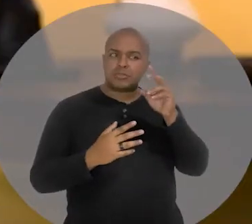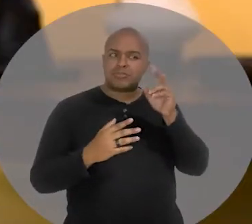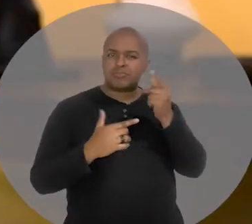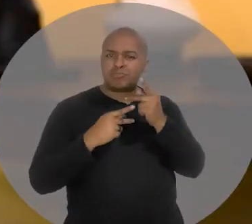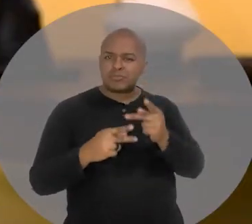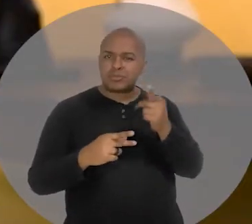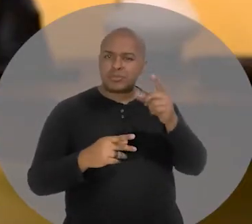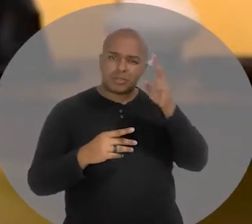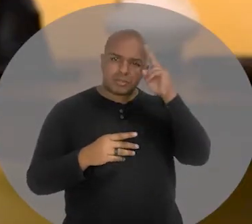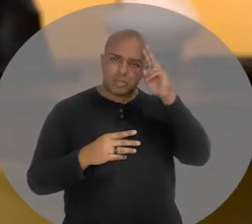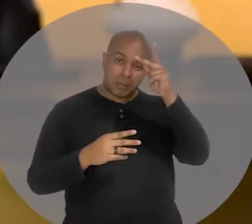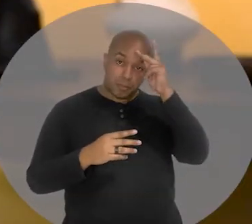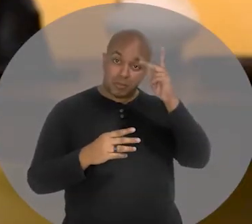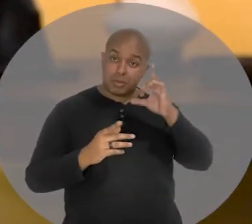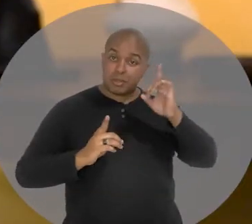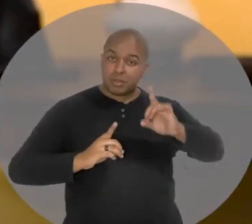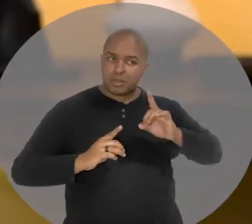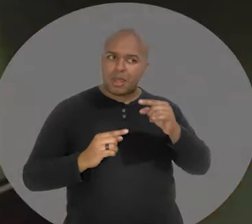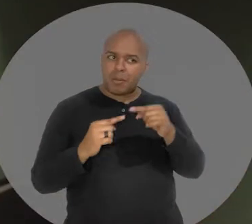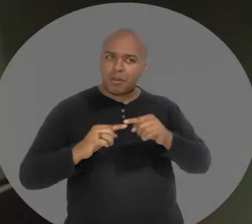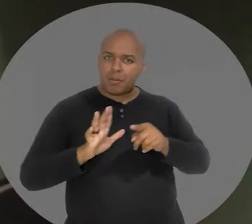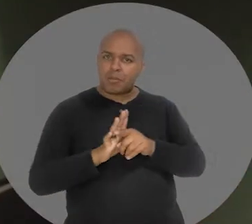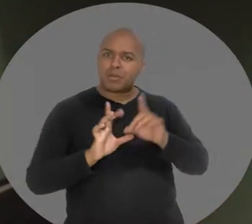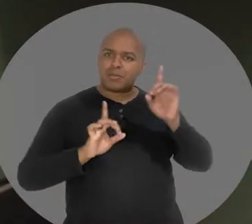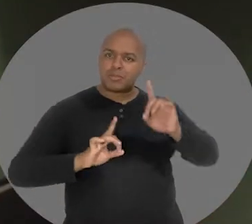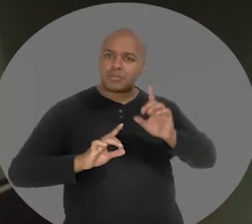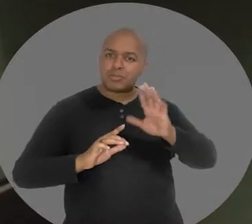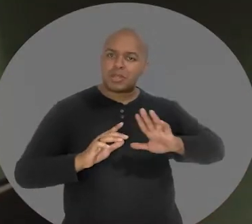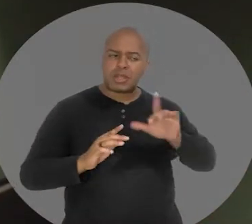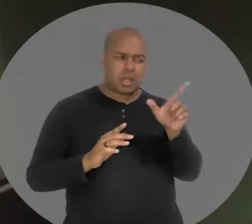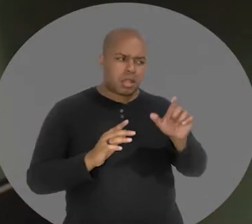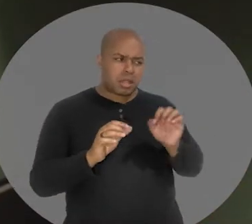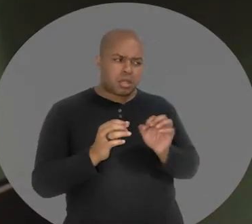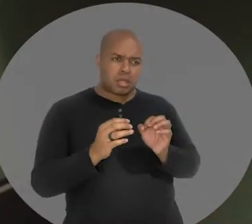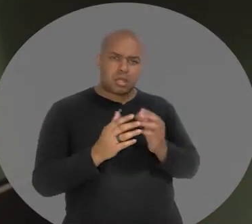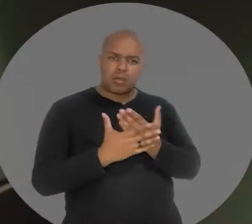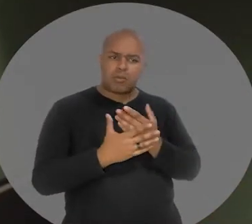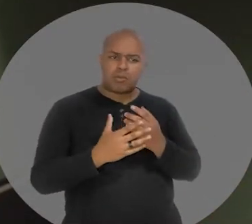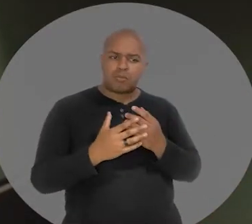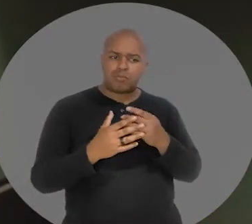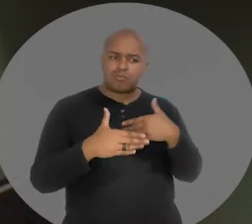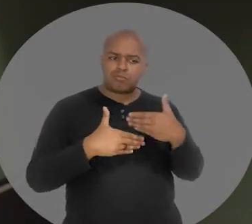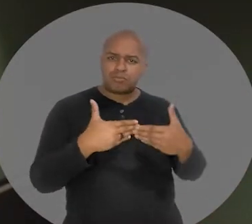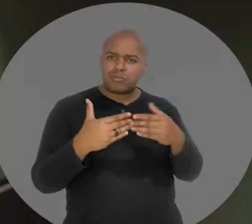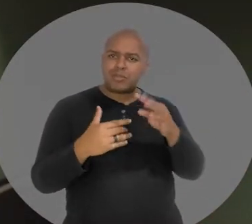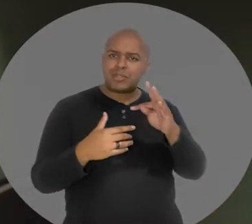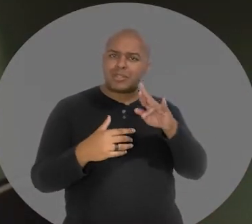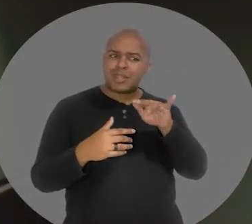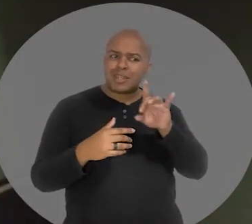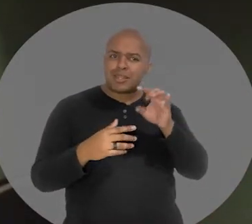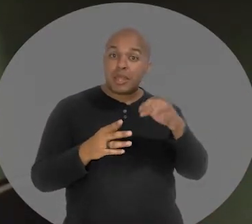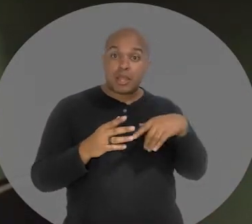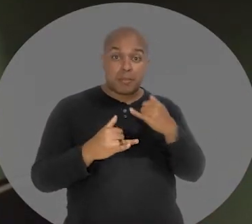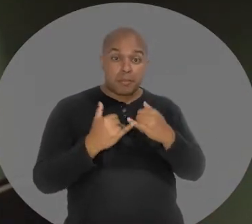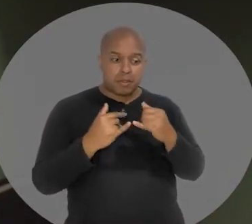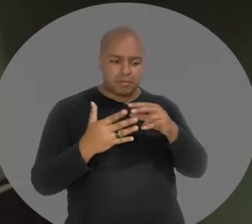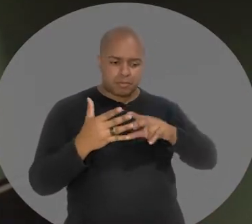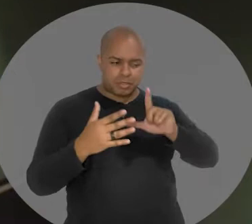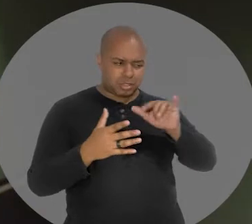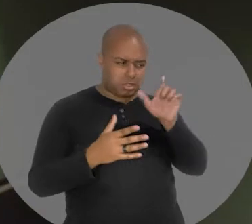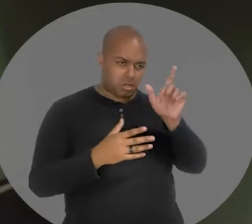histórias de pessoas com deficiência, relacionadas à deficiência. Ela formou uma tríade, me parece. Ela, Lígia, pessoa